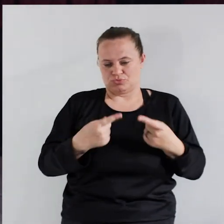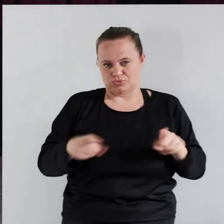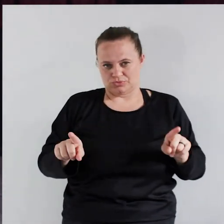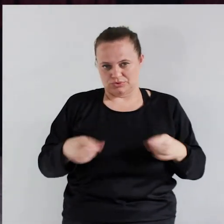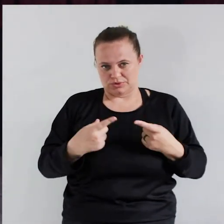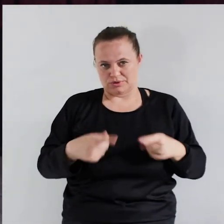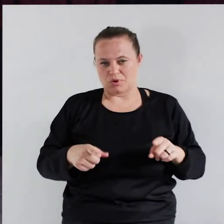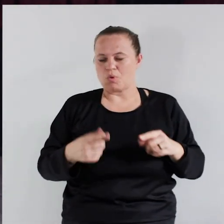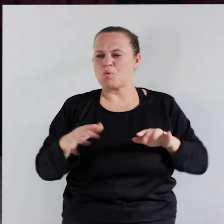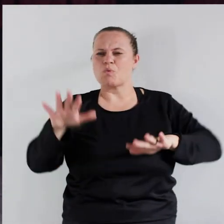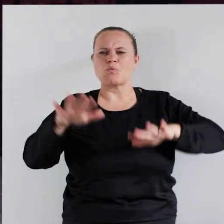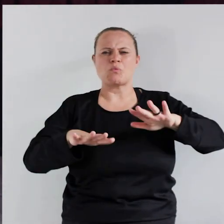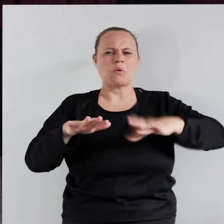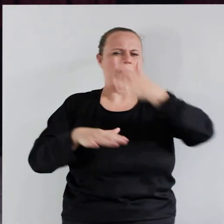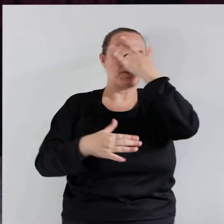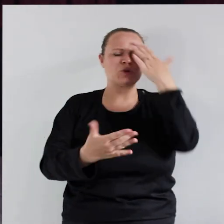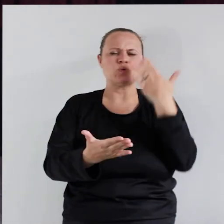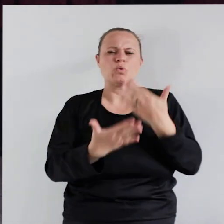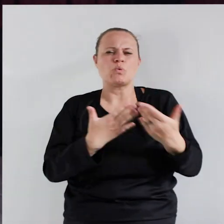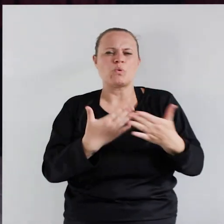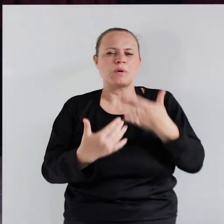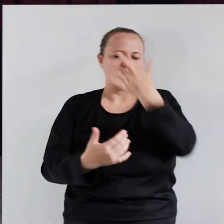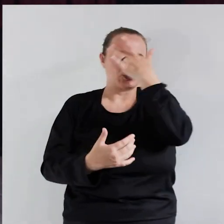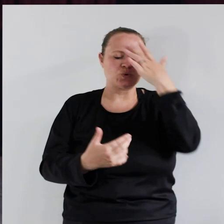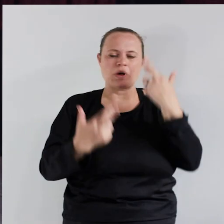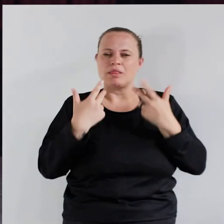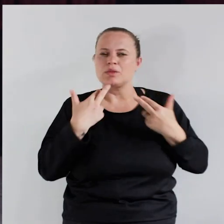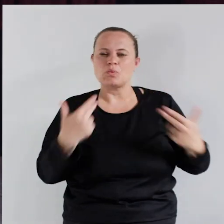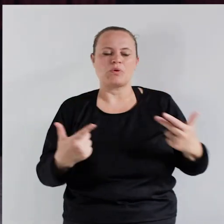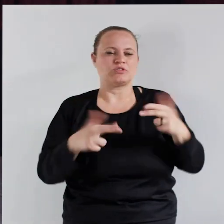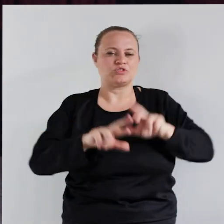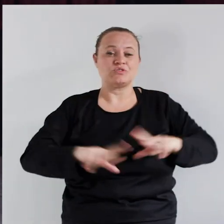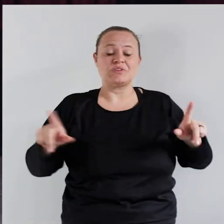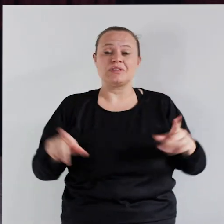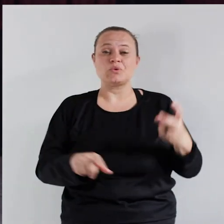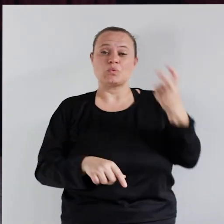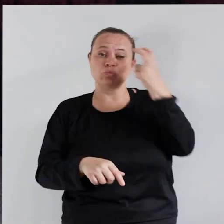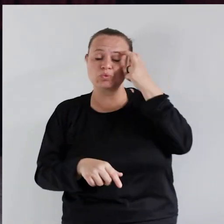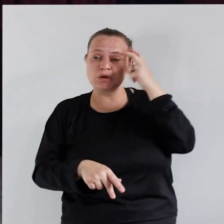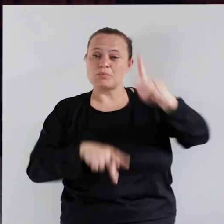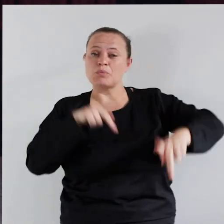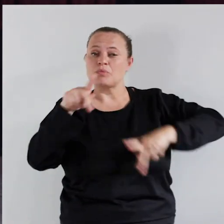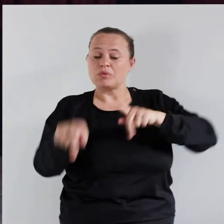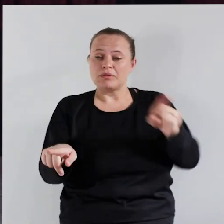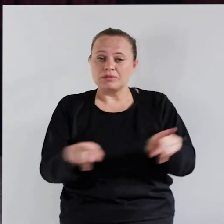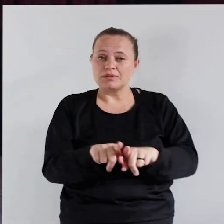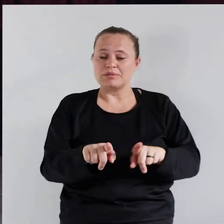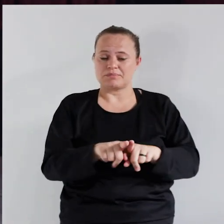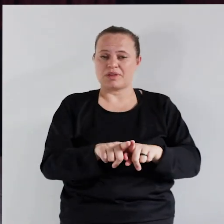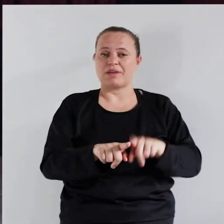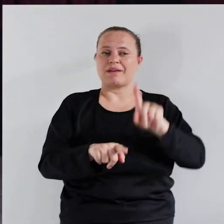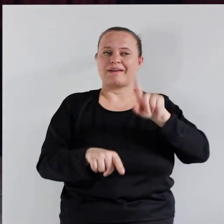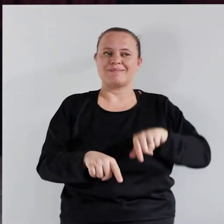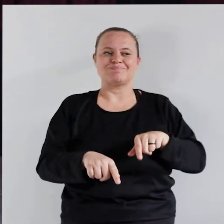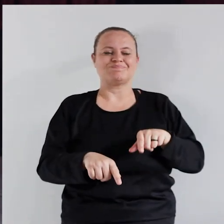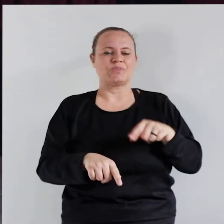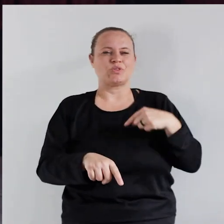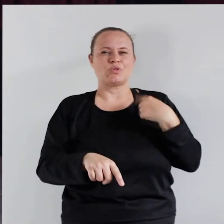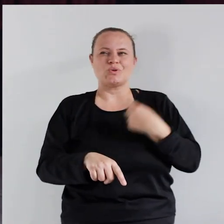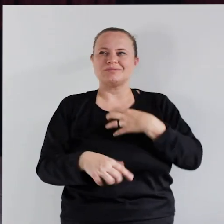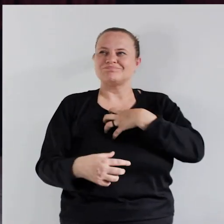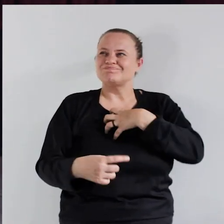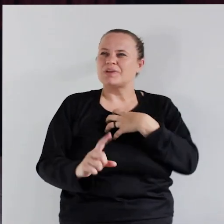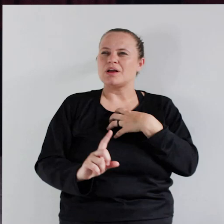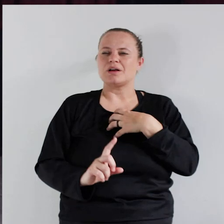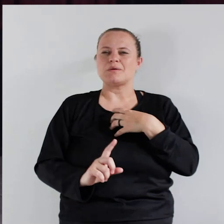que a gente também teve contato, né? Música também, que é qualquer das diferentes linguagens, cultura popular,